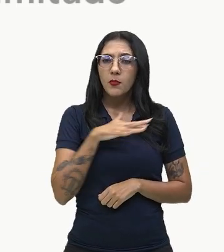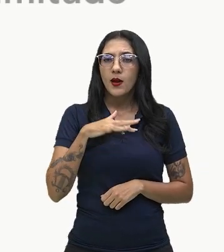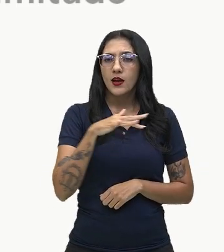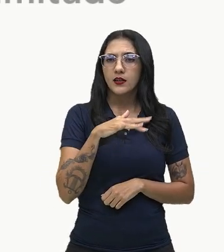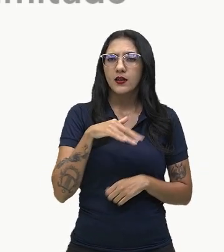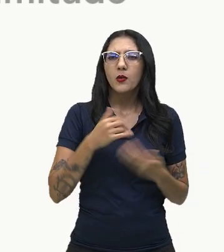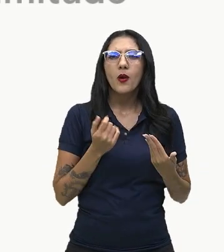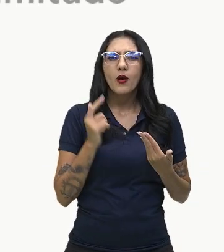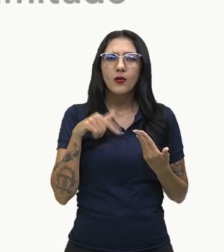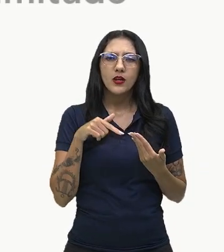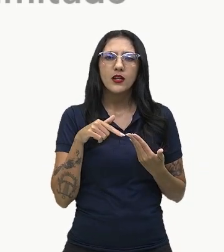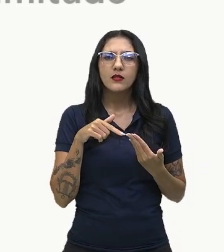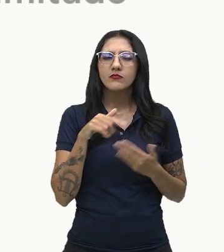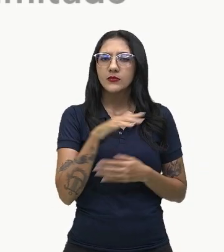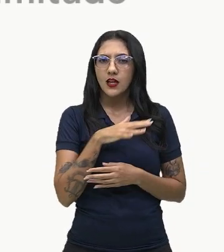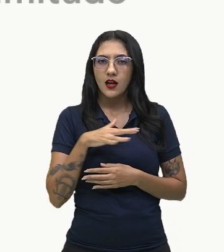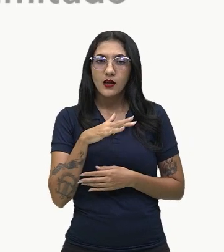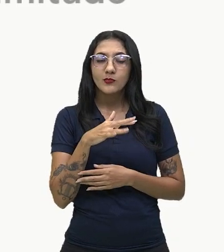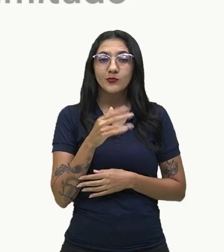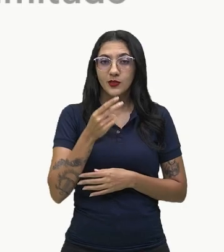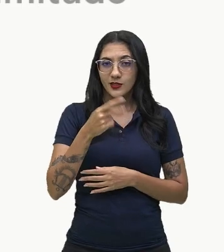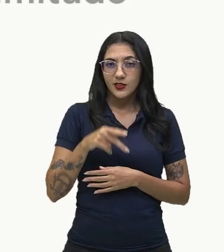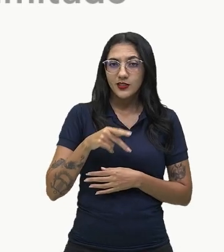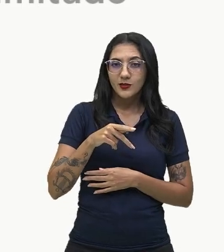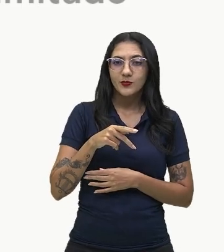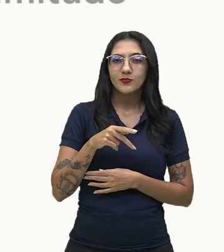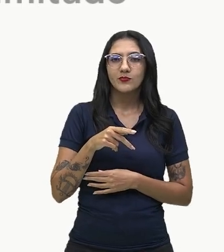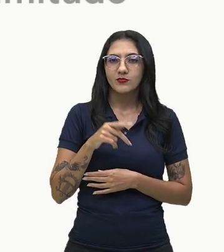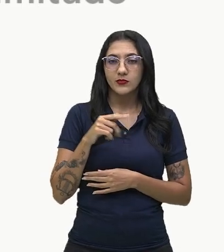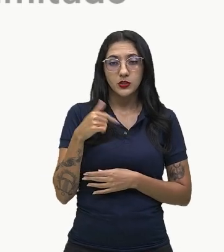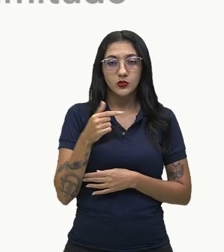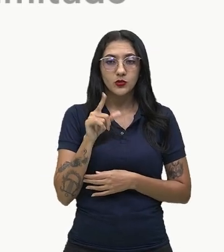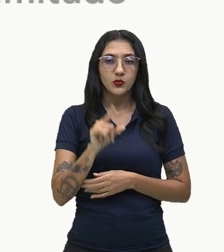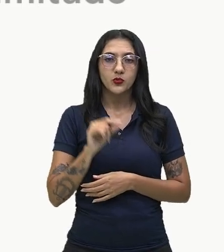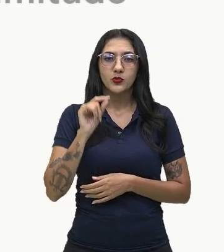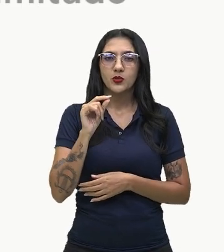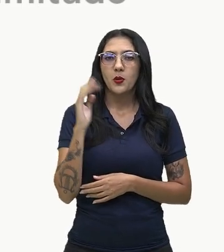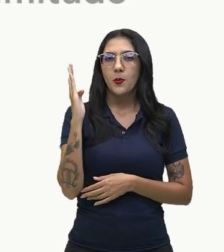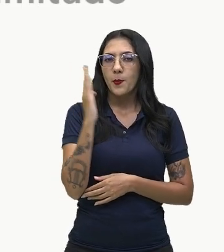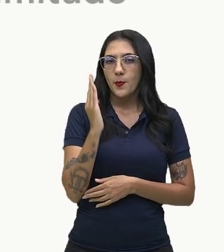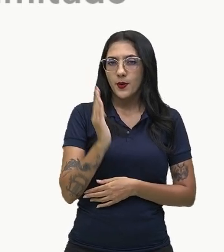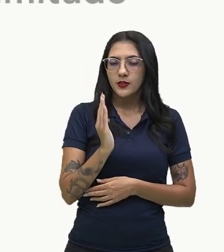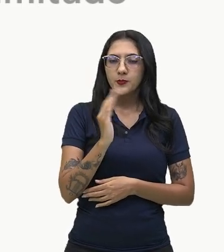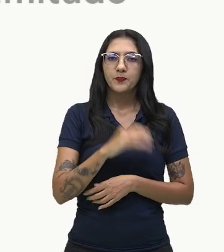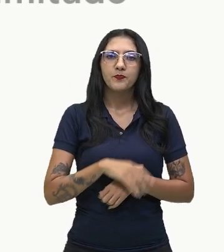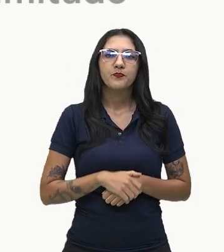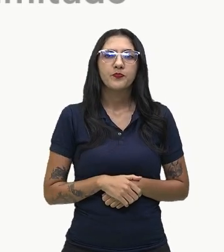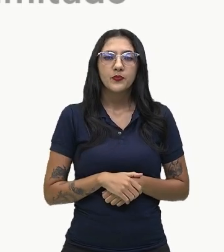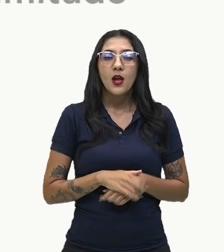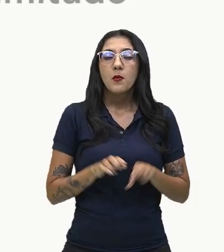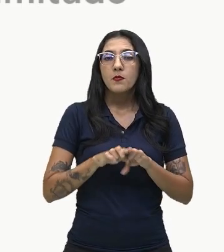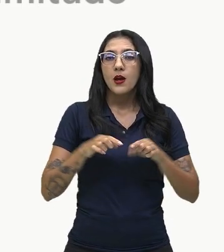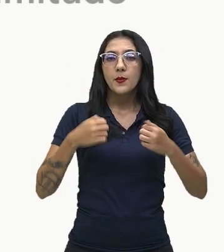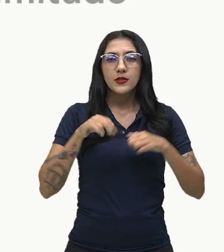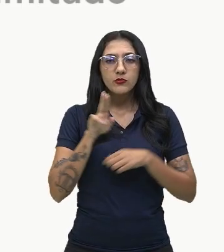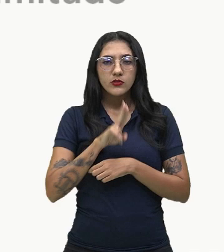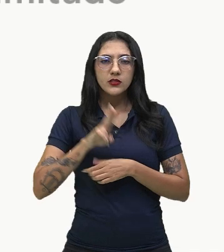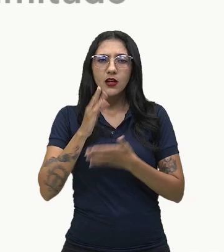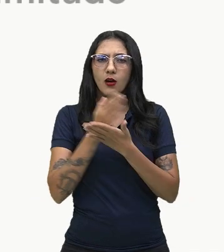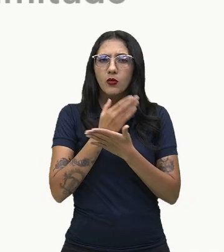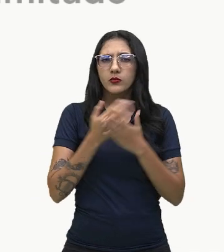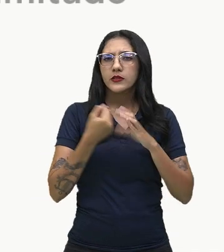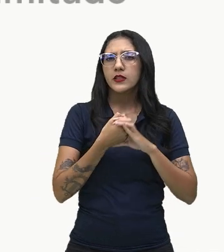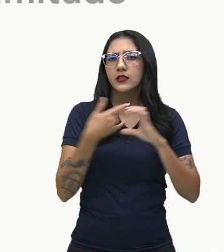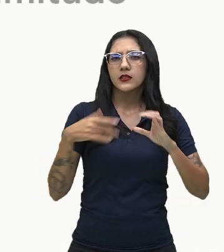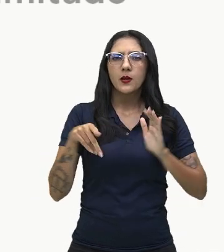Qual é essa área geográfica? O nosso país, né? No caso aí estamos falando do Brasil, com base em alguns critérios específicos.